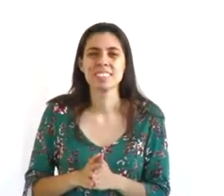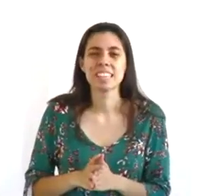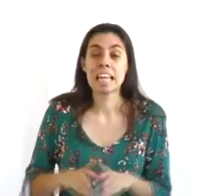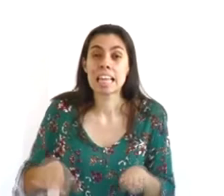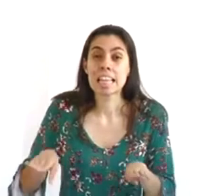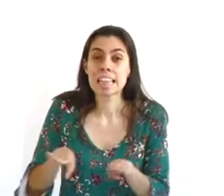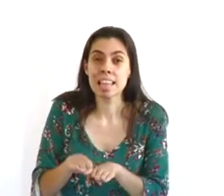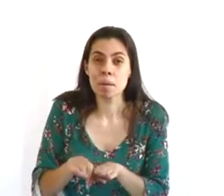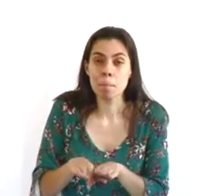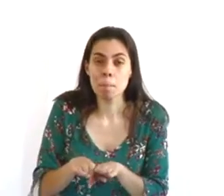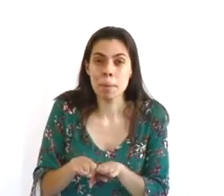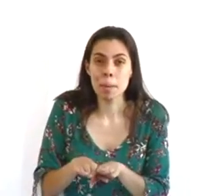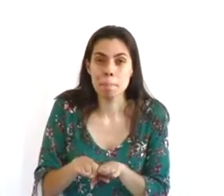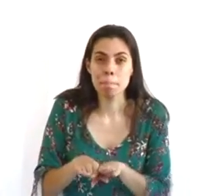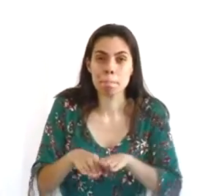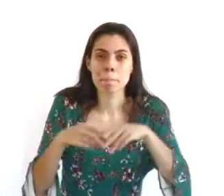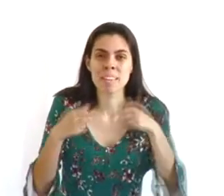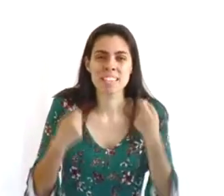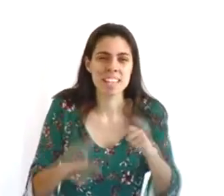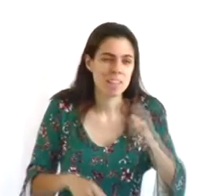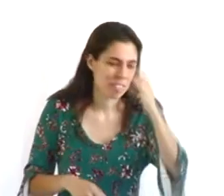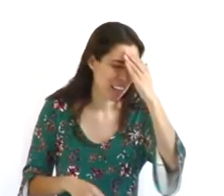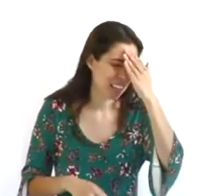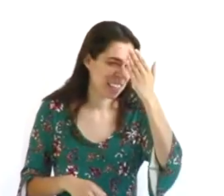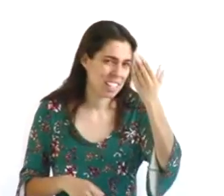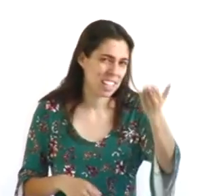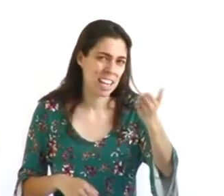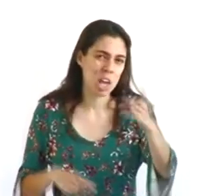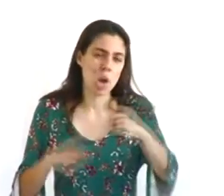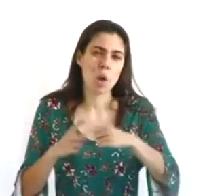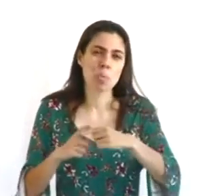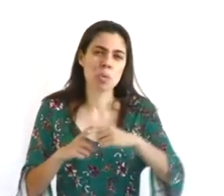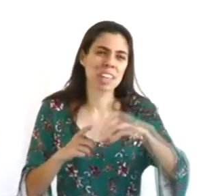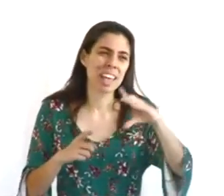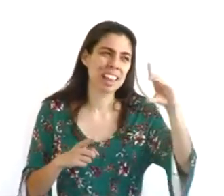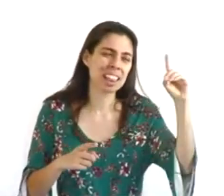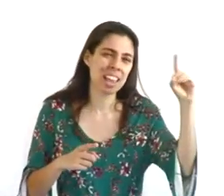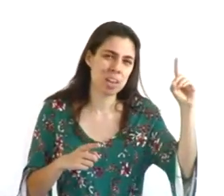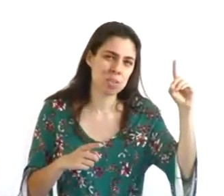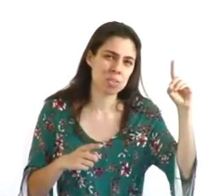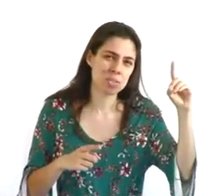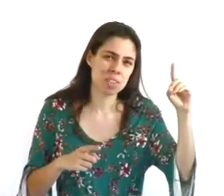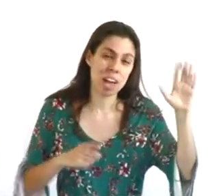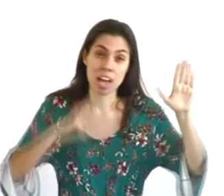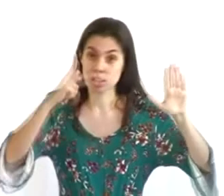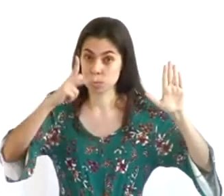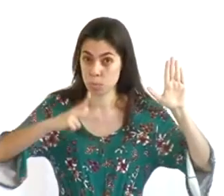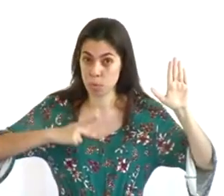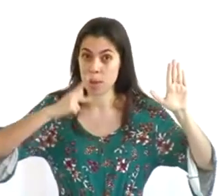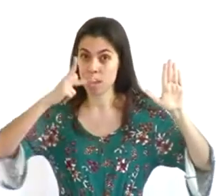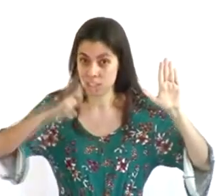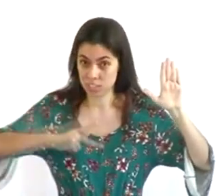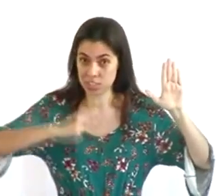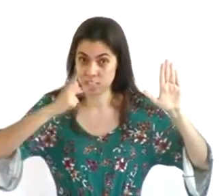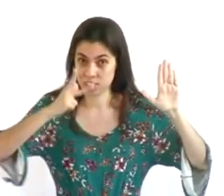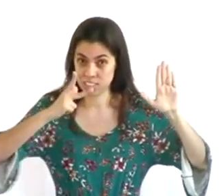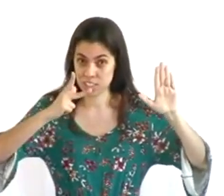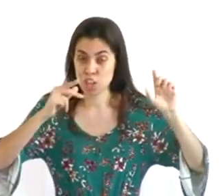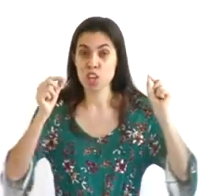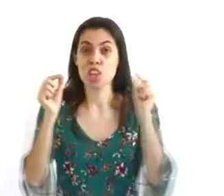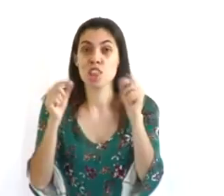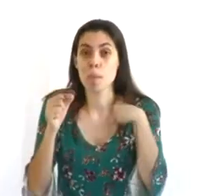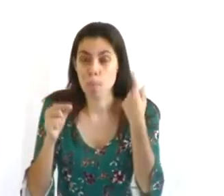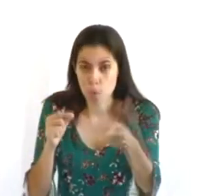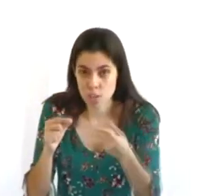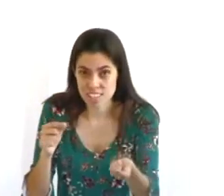também cumpre as suas promessas antigas. Olha só, meus irmãos, a partir aí do verso 23 até o verso 25, a quem